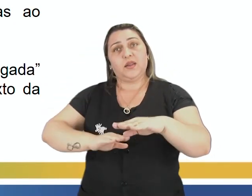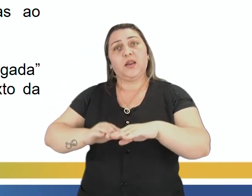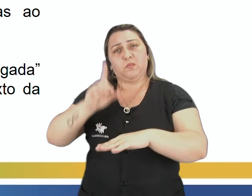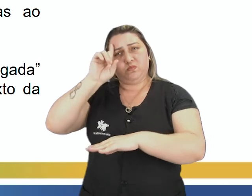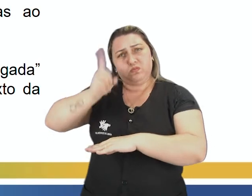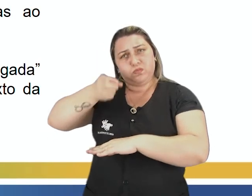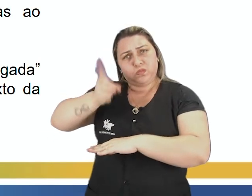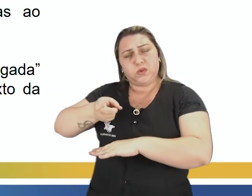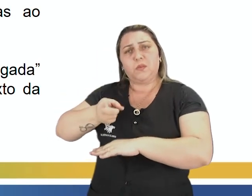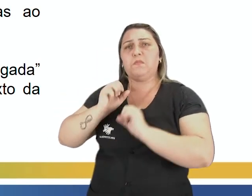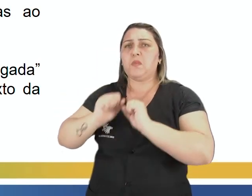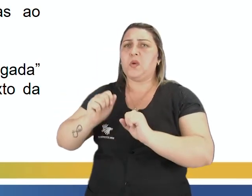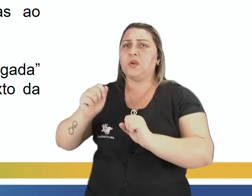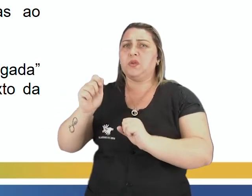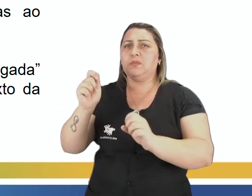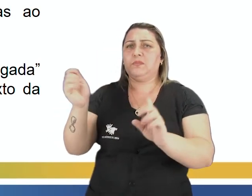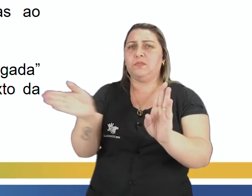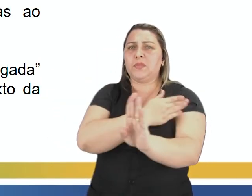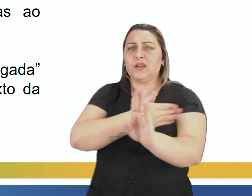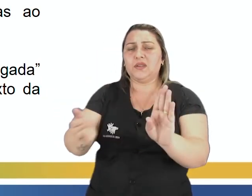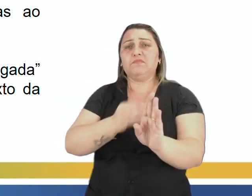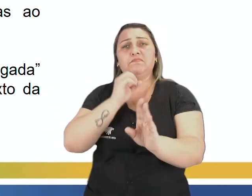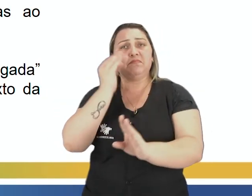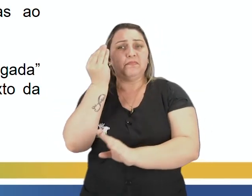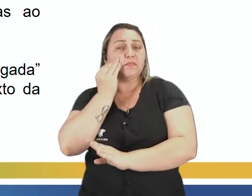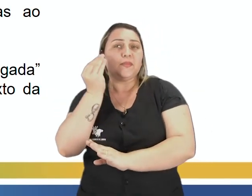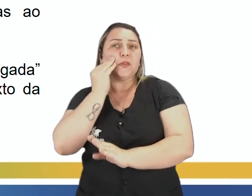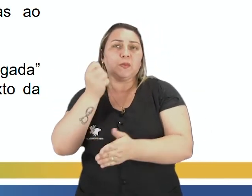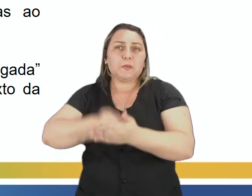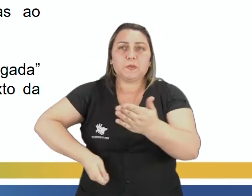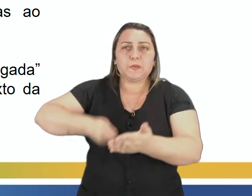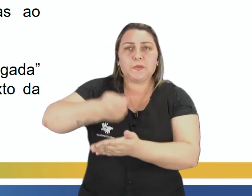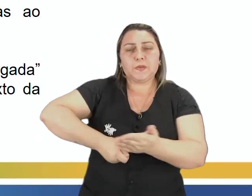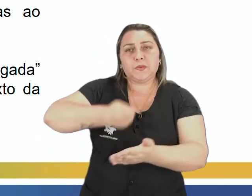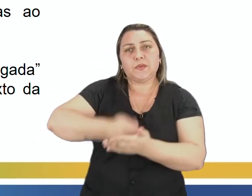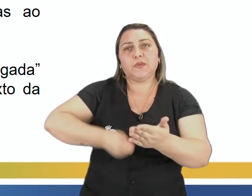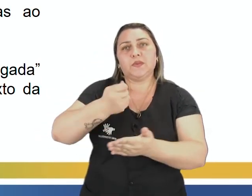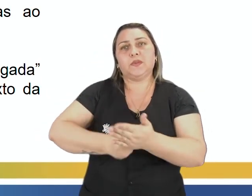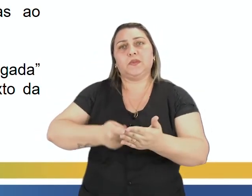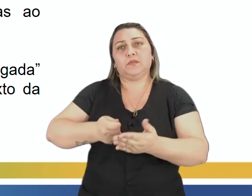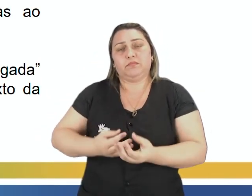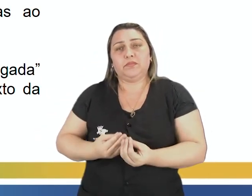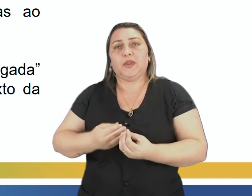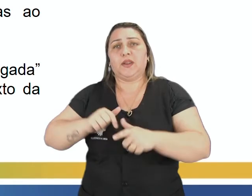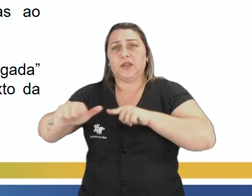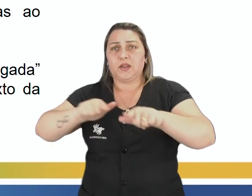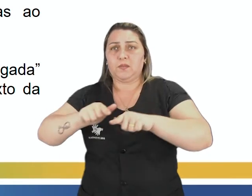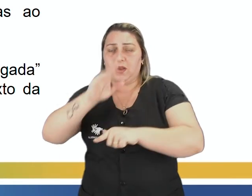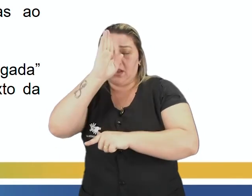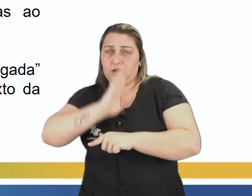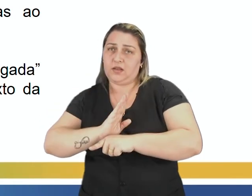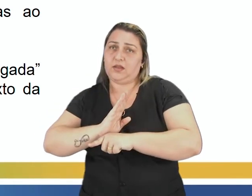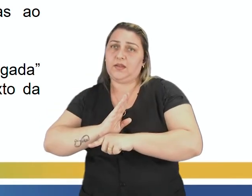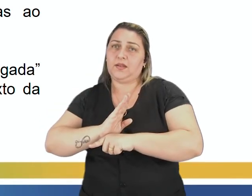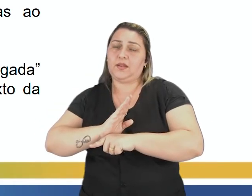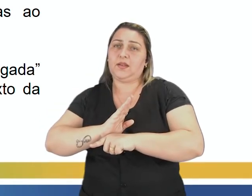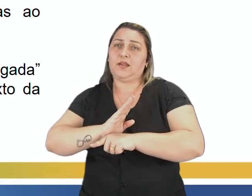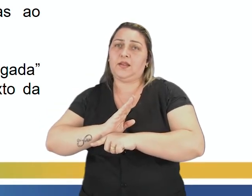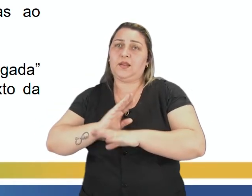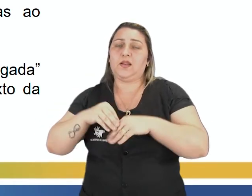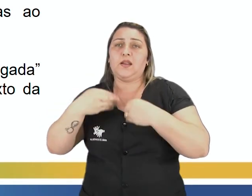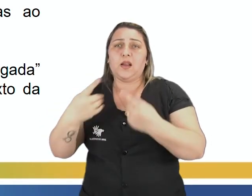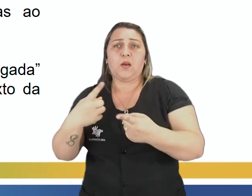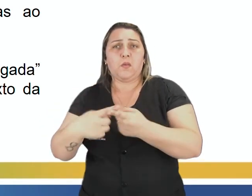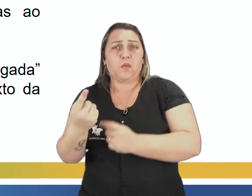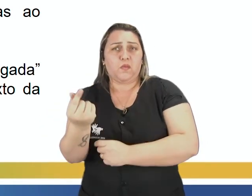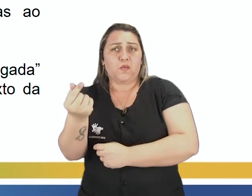poderá sussurrar-vos e tentar forçar-vos a servi-lo. Direis: não vos servirei por